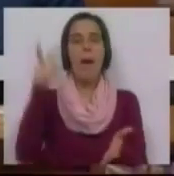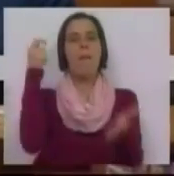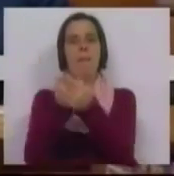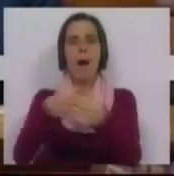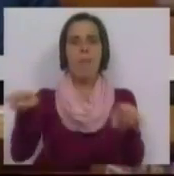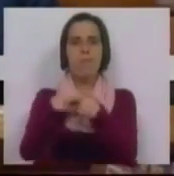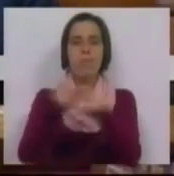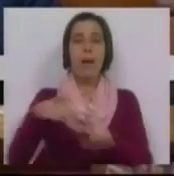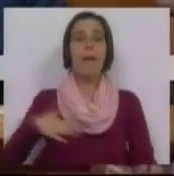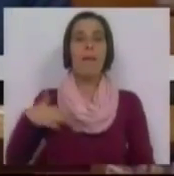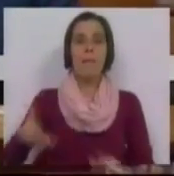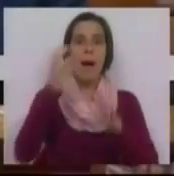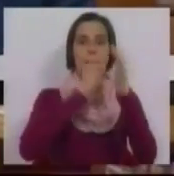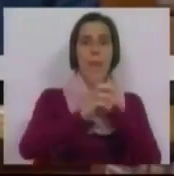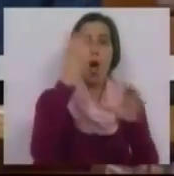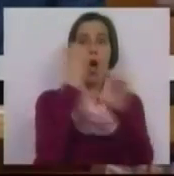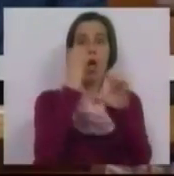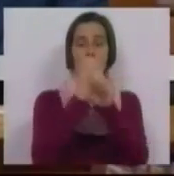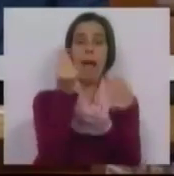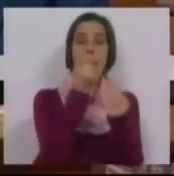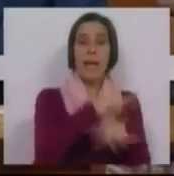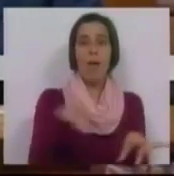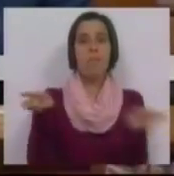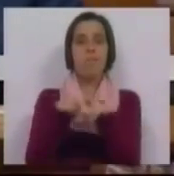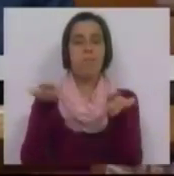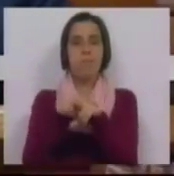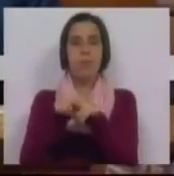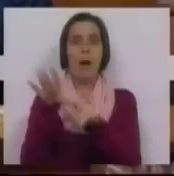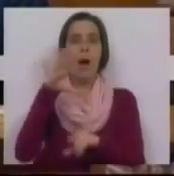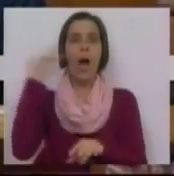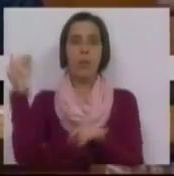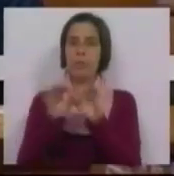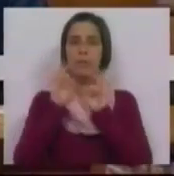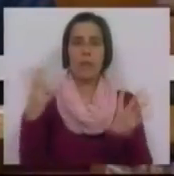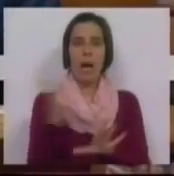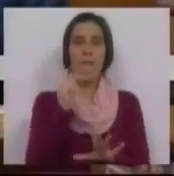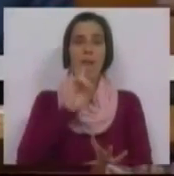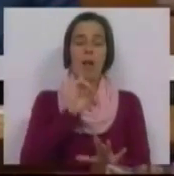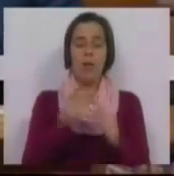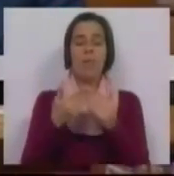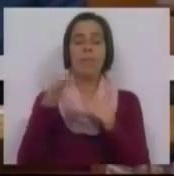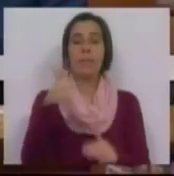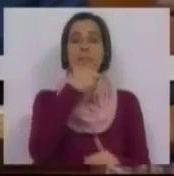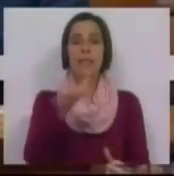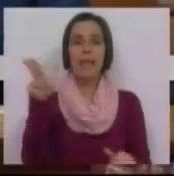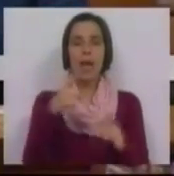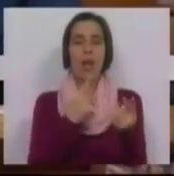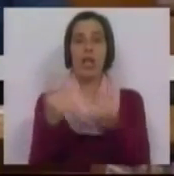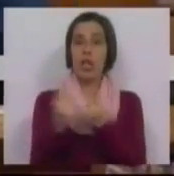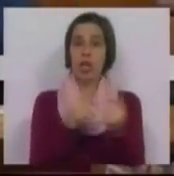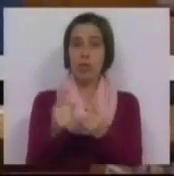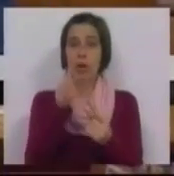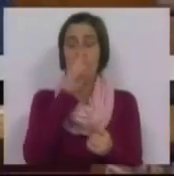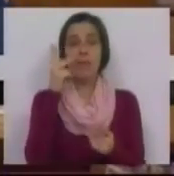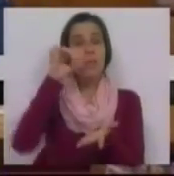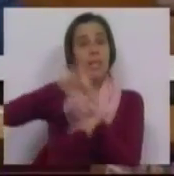pagam tanto pelo passe de metro do autocarro para a criança, como pagam pelo dos adultos. São mais de 100 euros em transporte, se